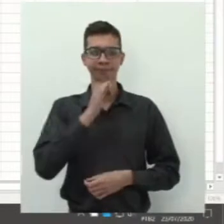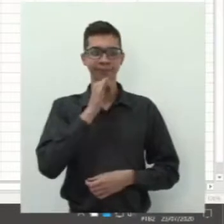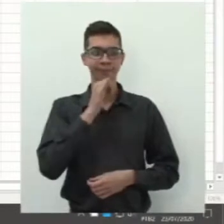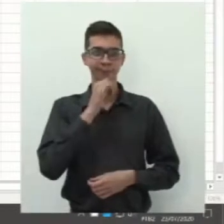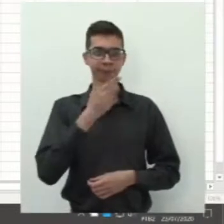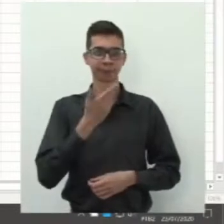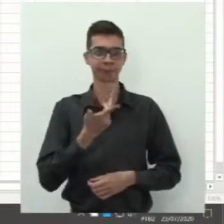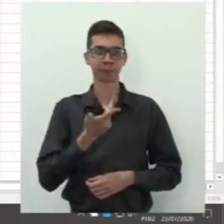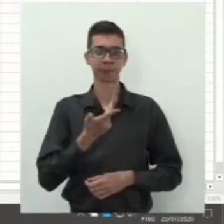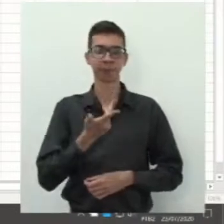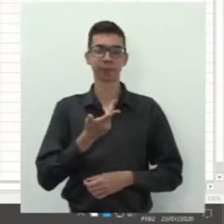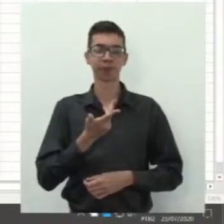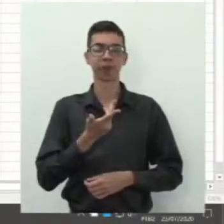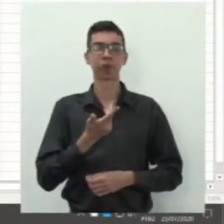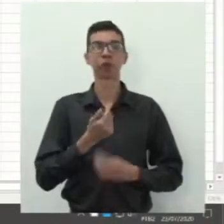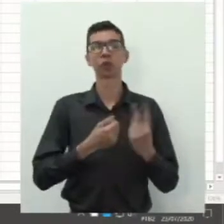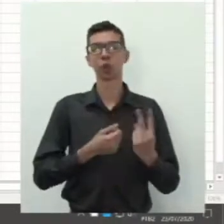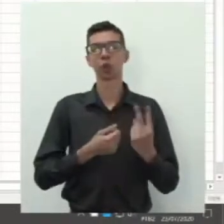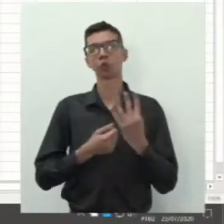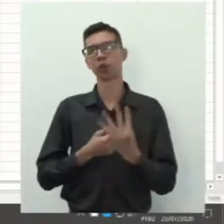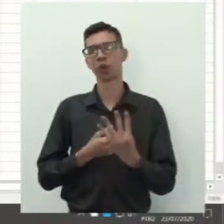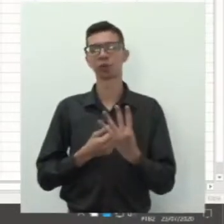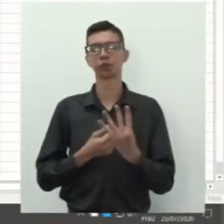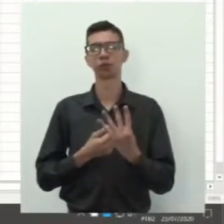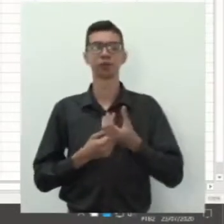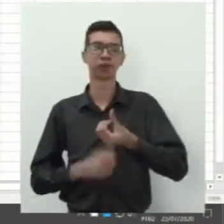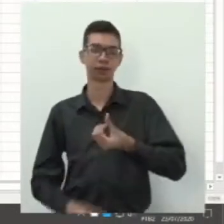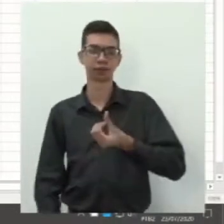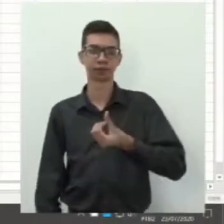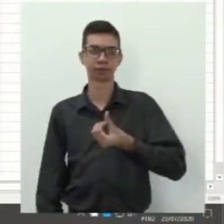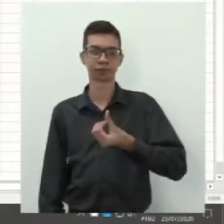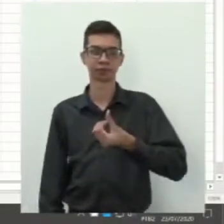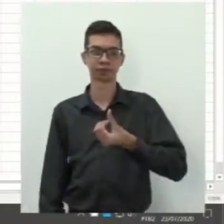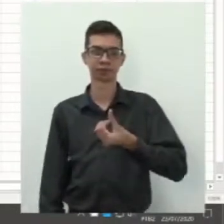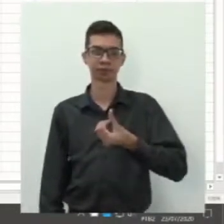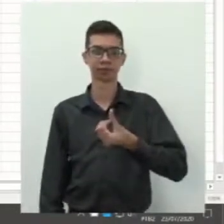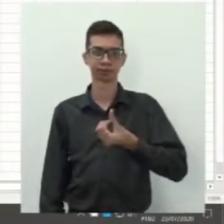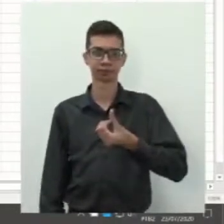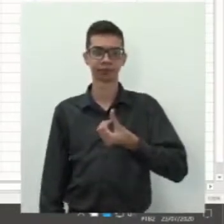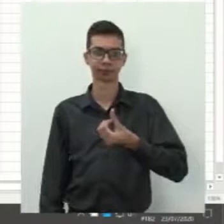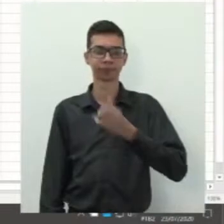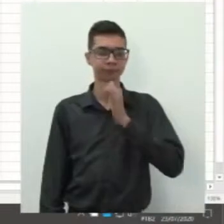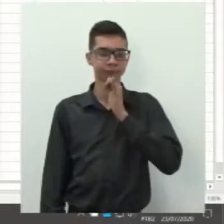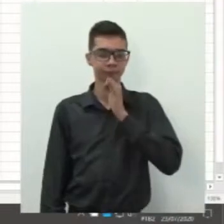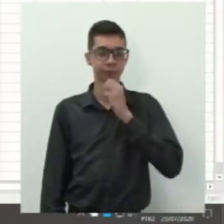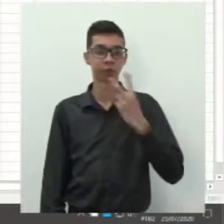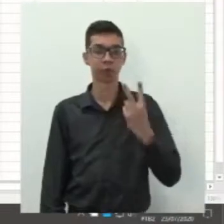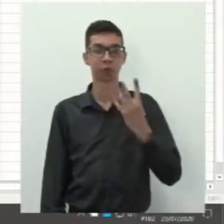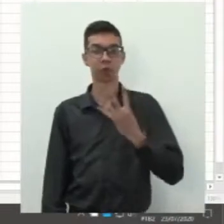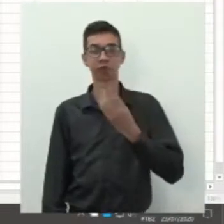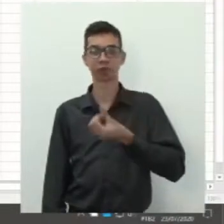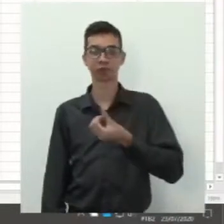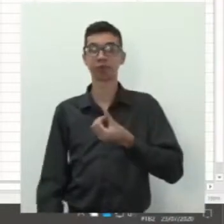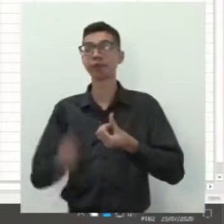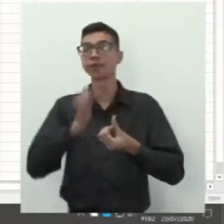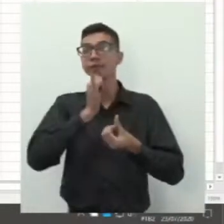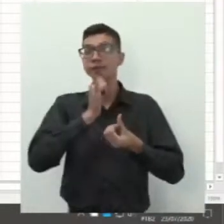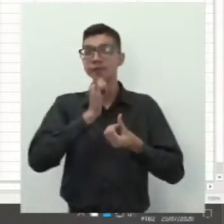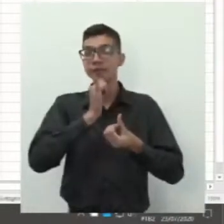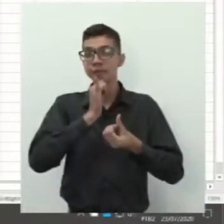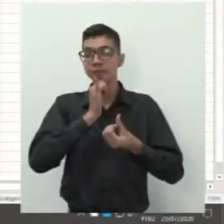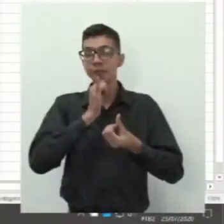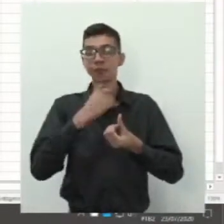pares, 2, 4, 6, 2, 4, 6, por exemplo.